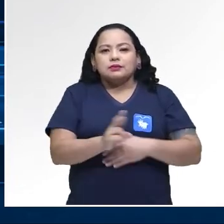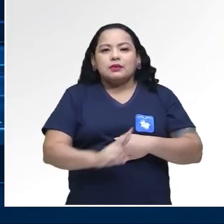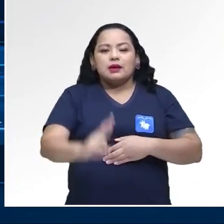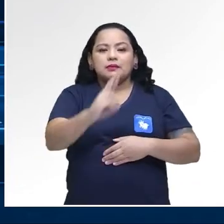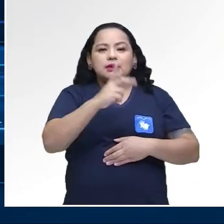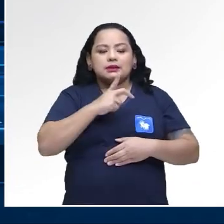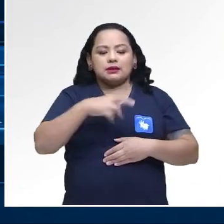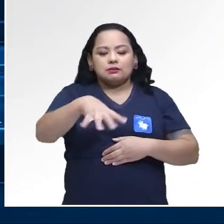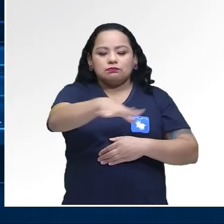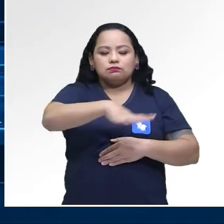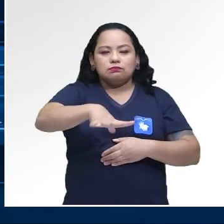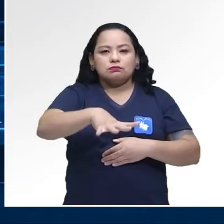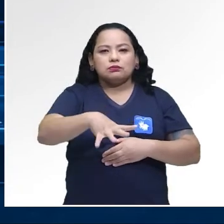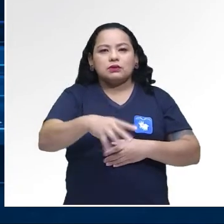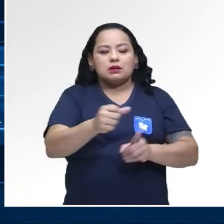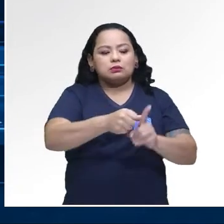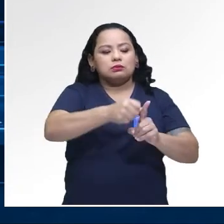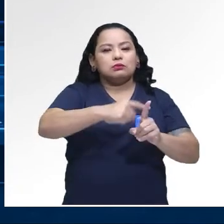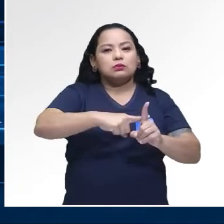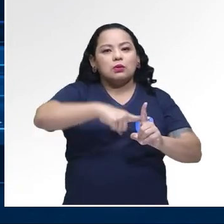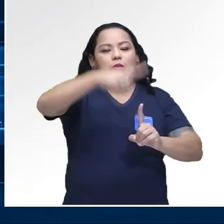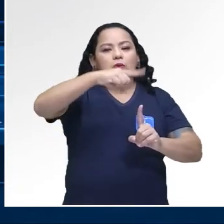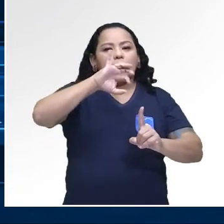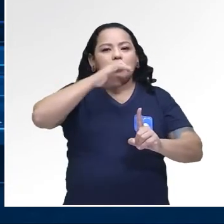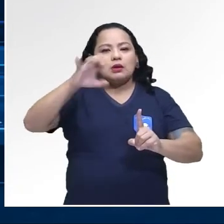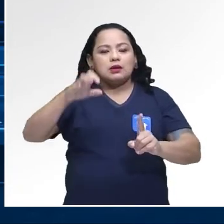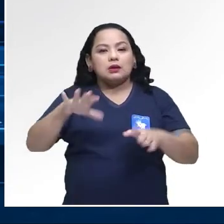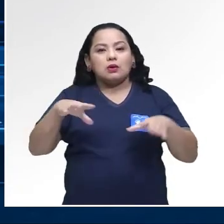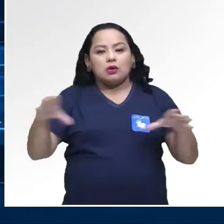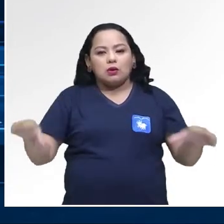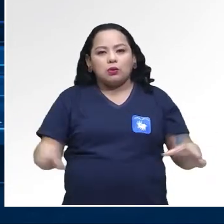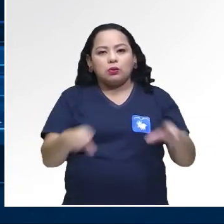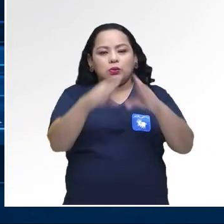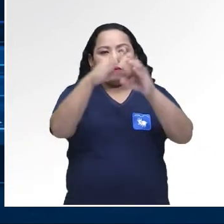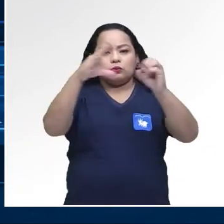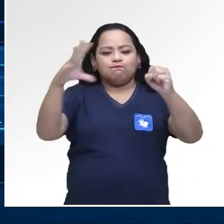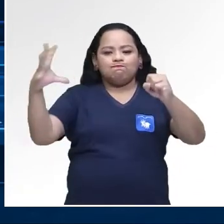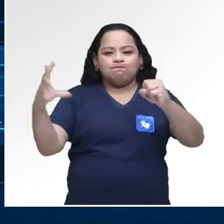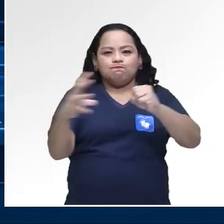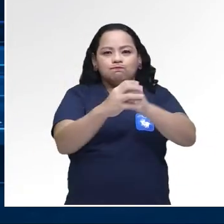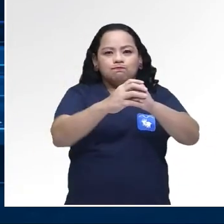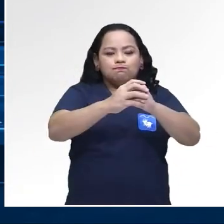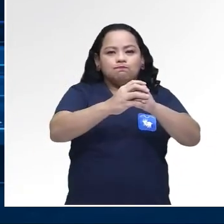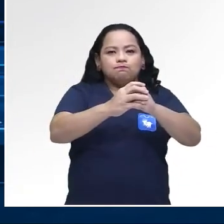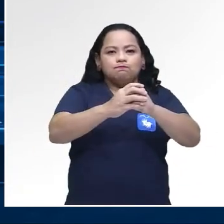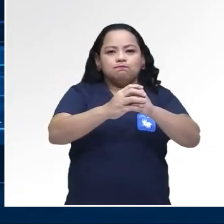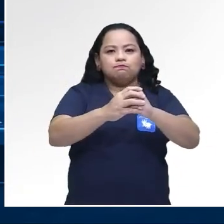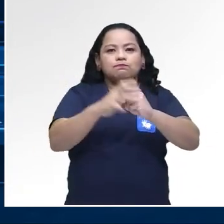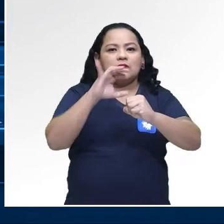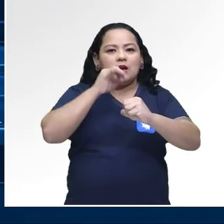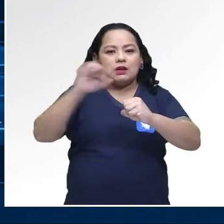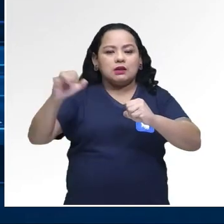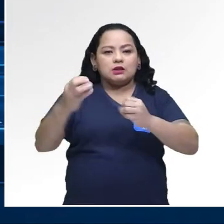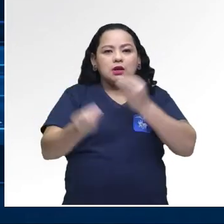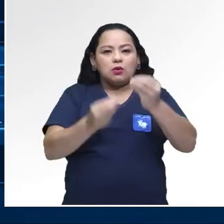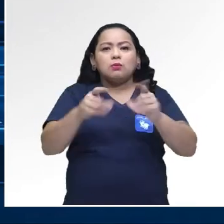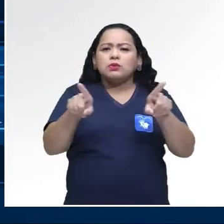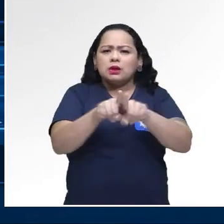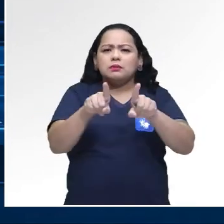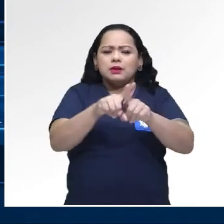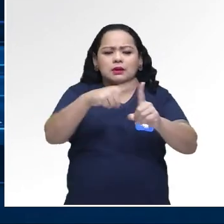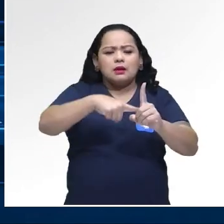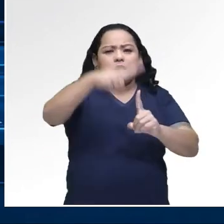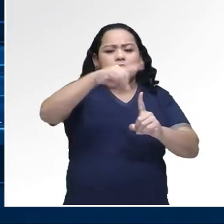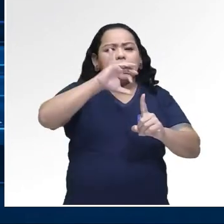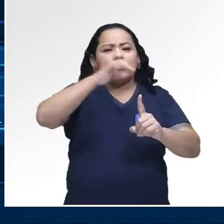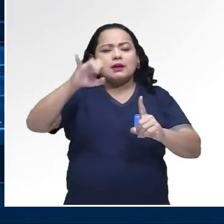usina termoelétrica. Quanto à usina nuclear, é uma usina termoelétrica, porque também está relacionada